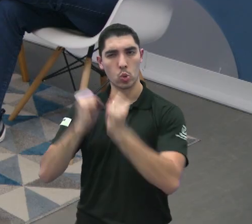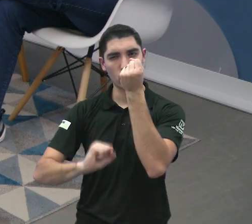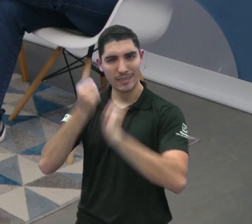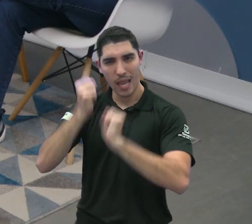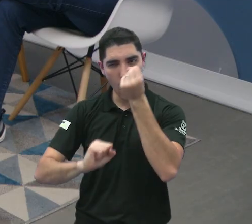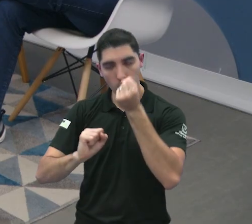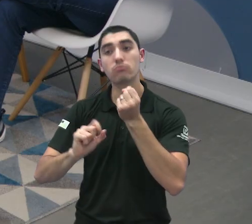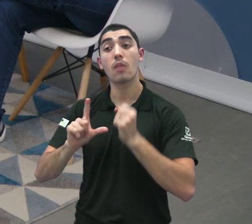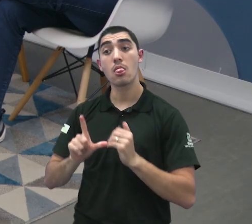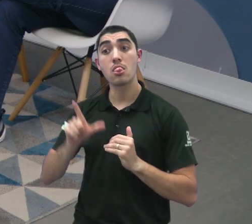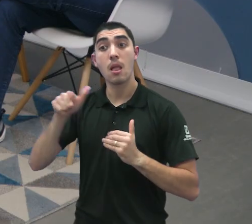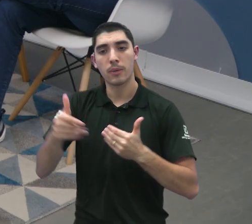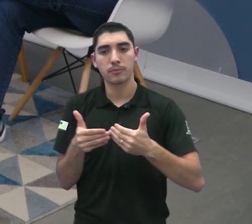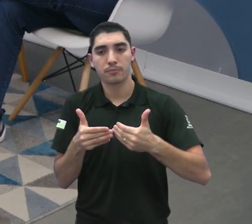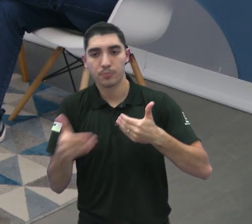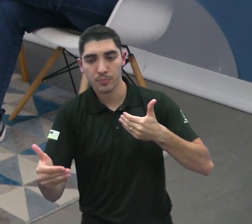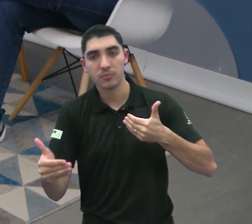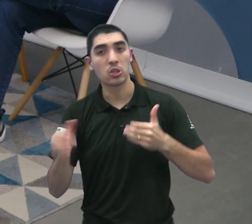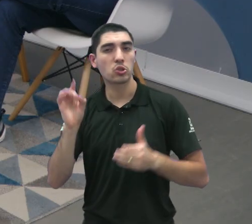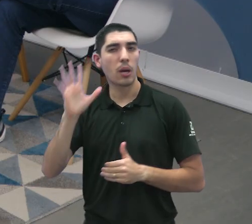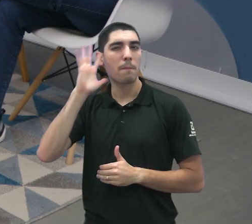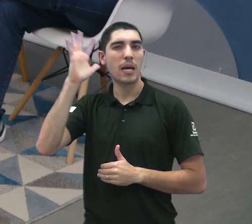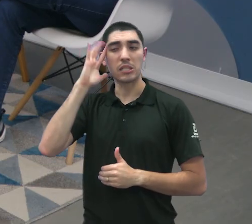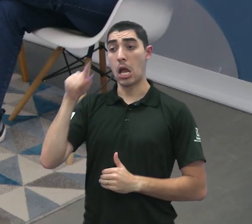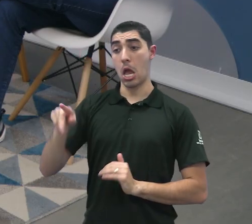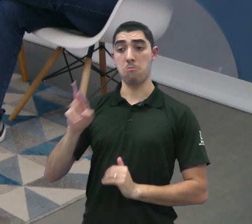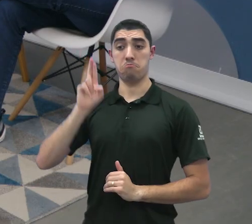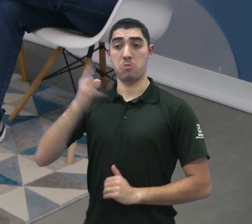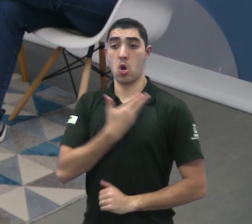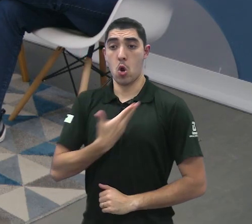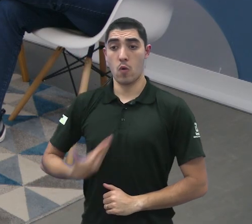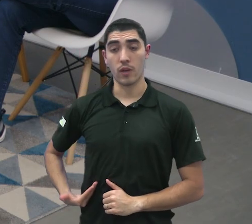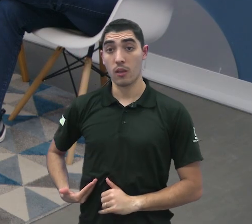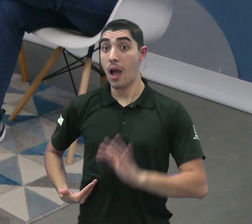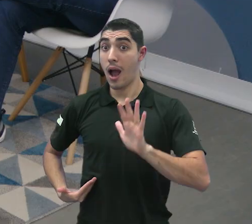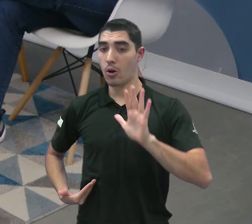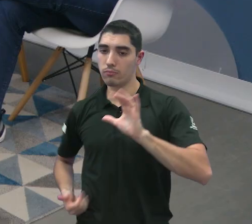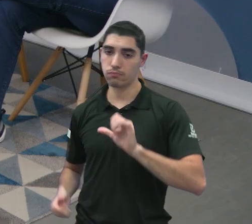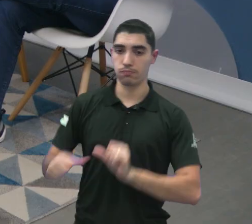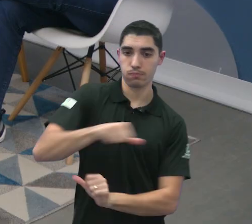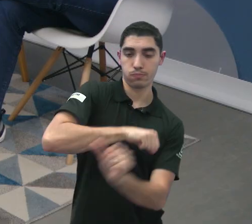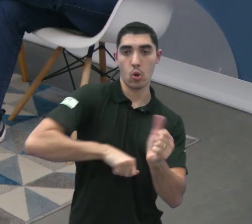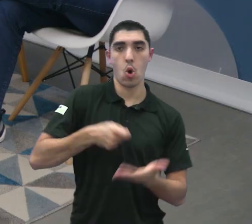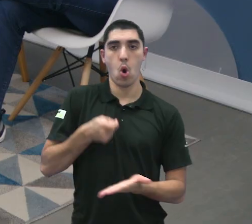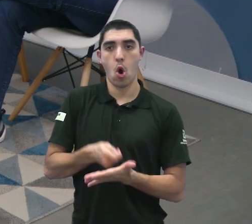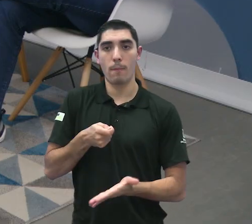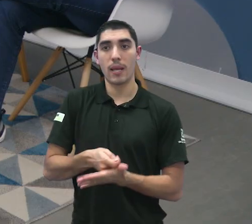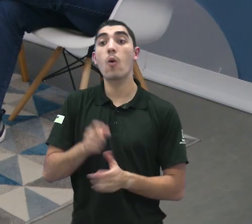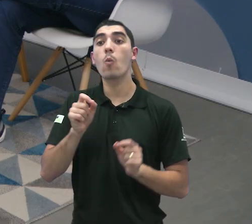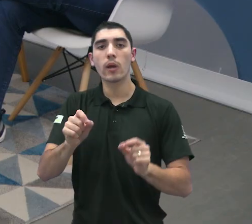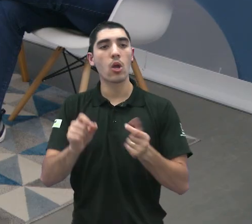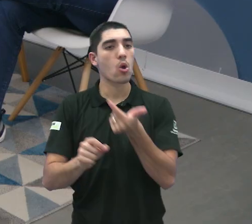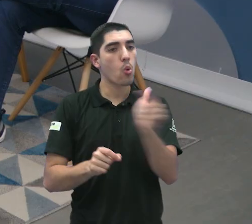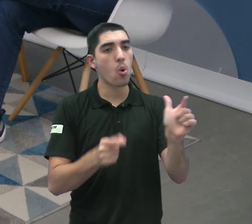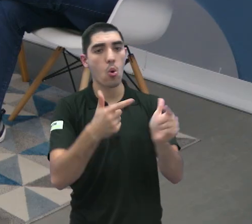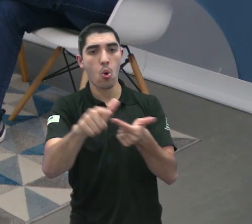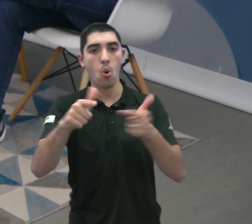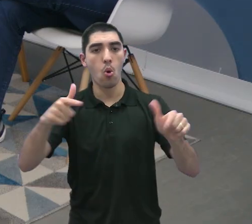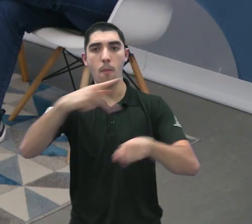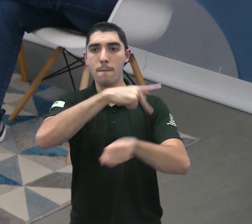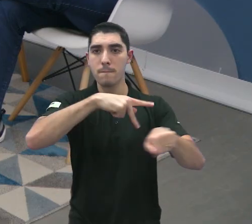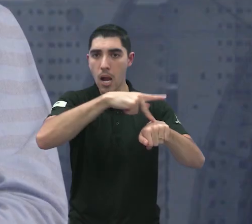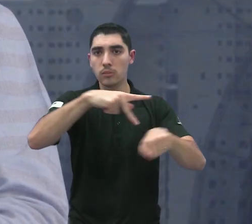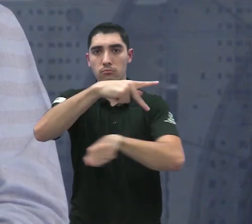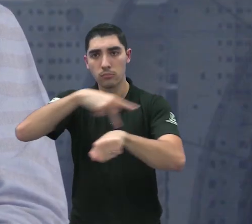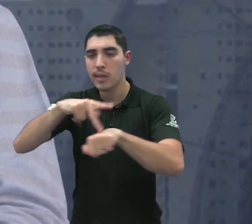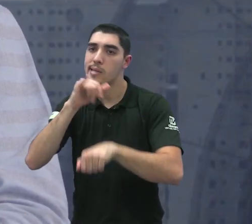eram mais ou menos restritas apenas aos estados nacionais e começam obrigatoriamente a ter que ser tratadas entre os outros países. Seja a